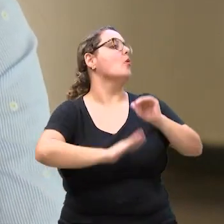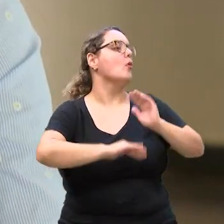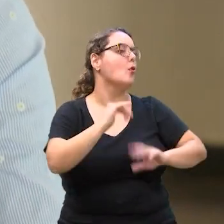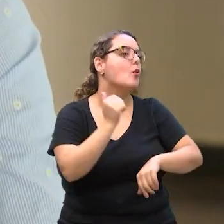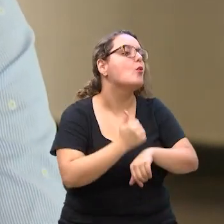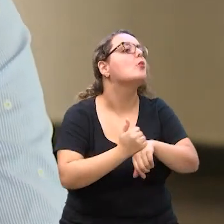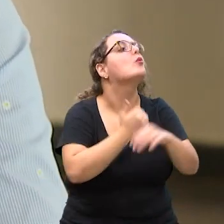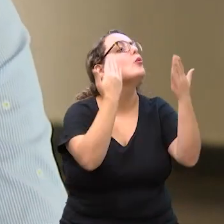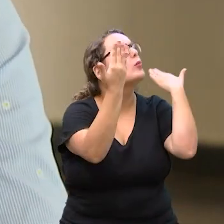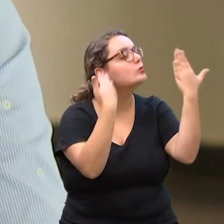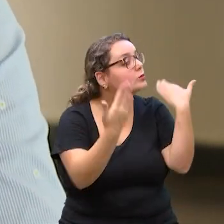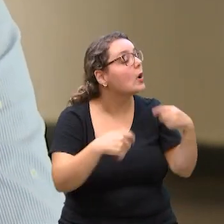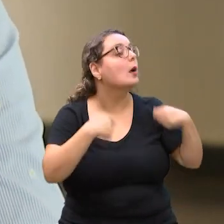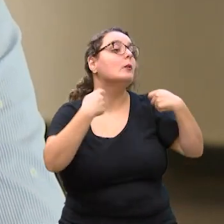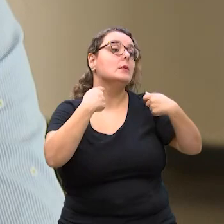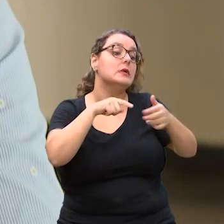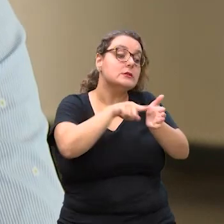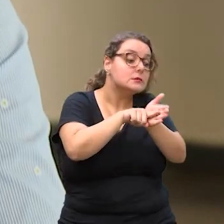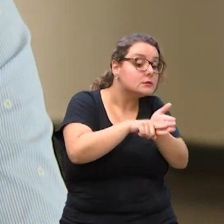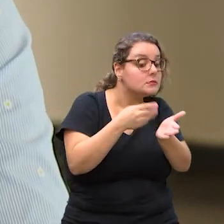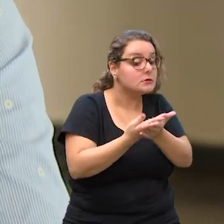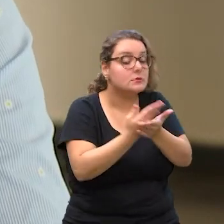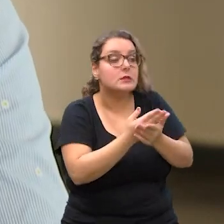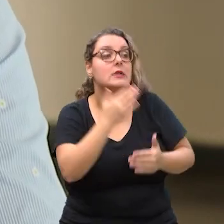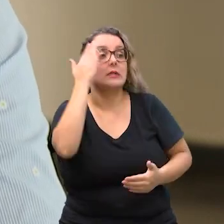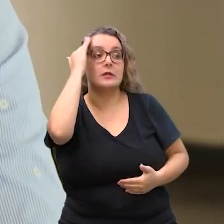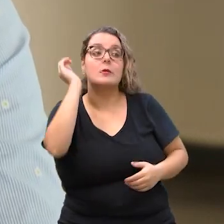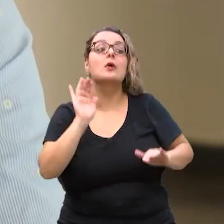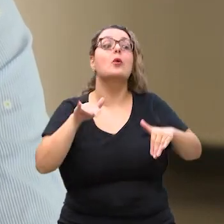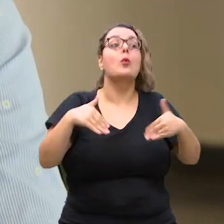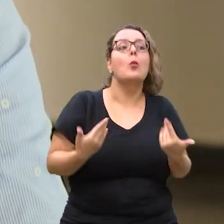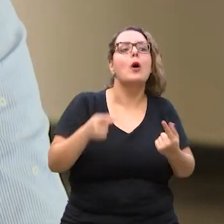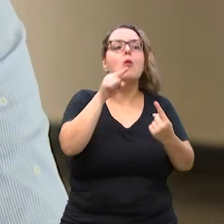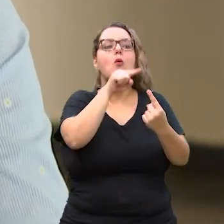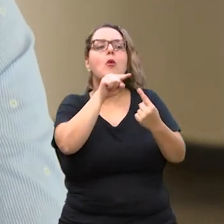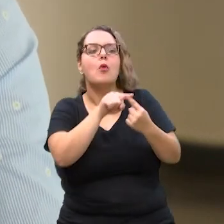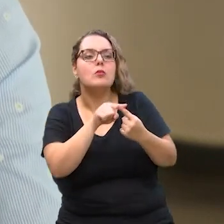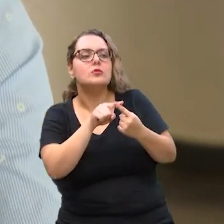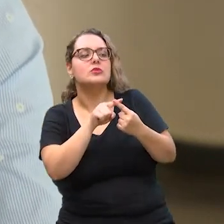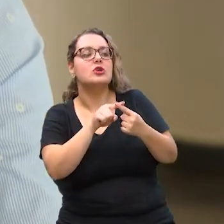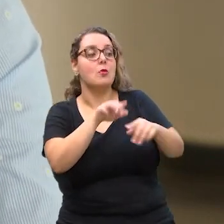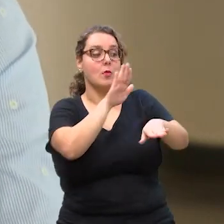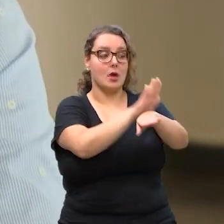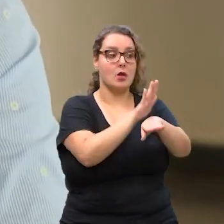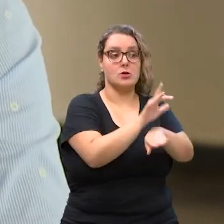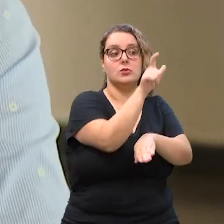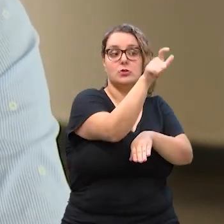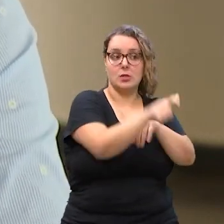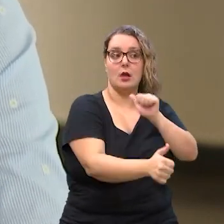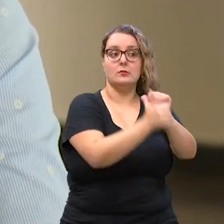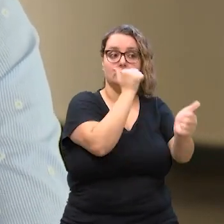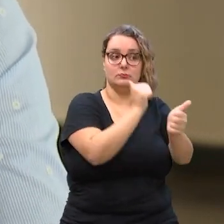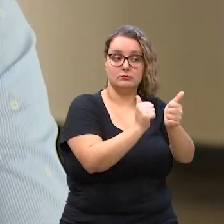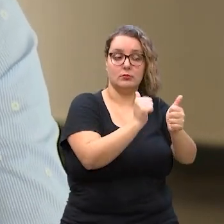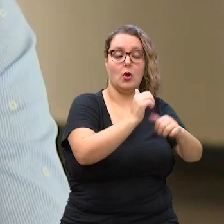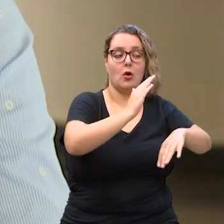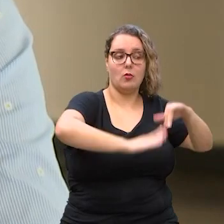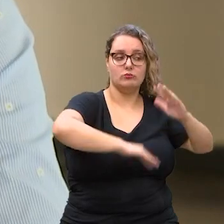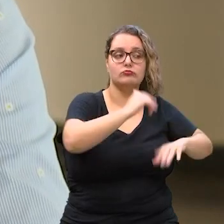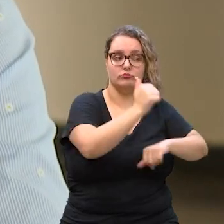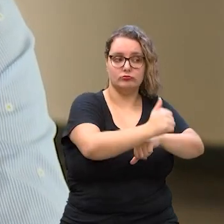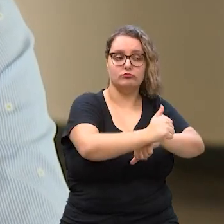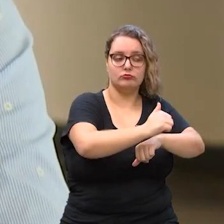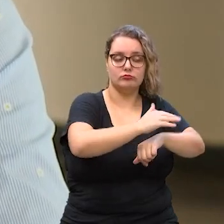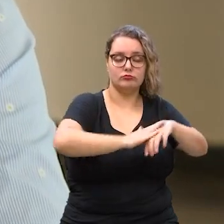saber estudar e saber exatamente o que ele quer e quais são os objetivos, mas cada um tem a sua metodologia, não